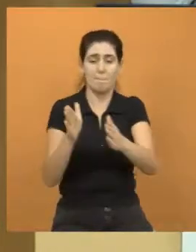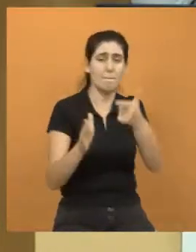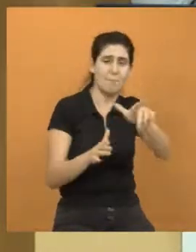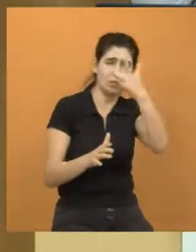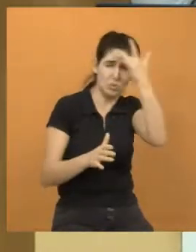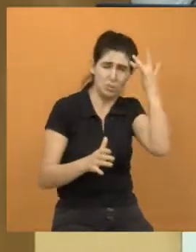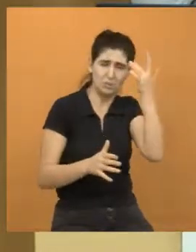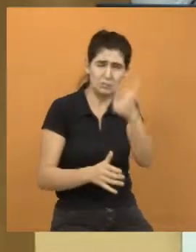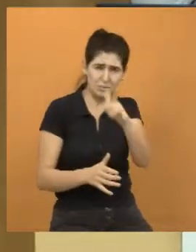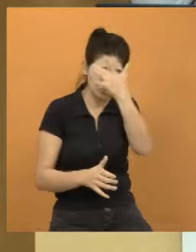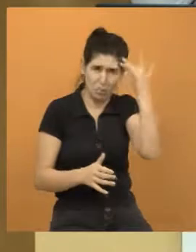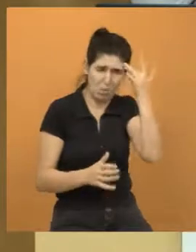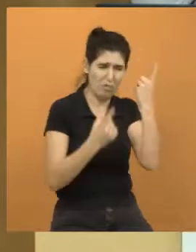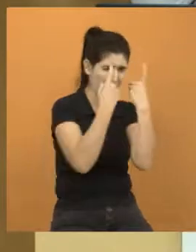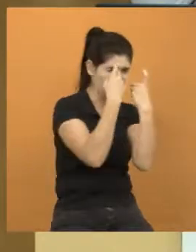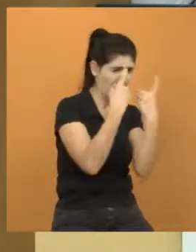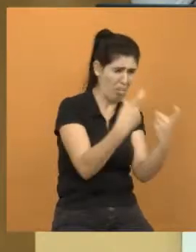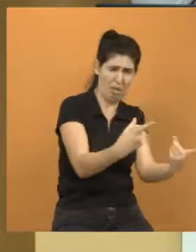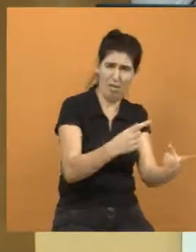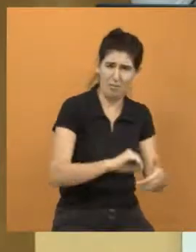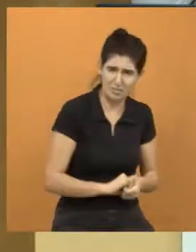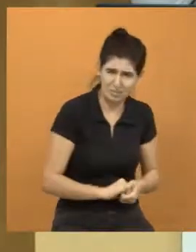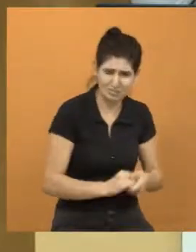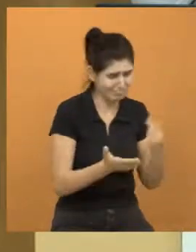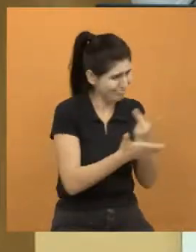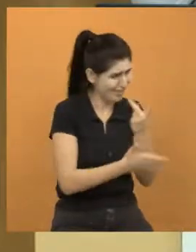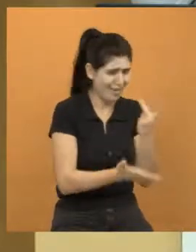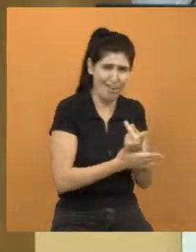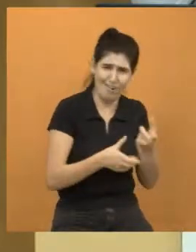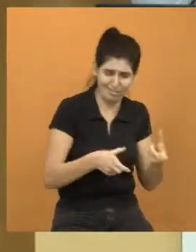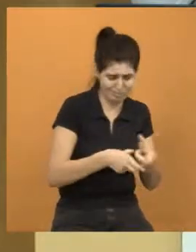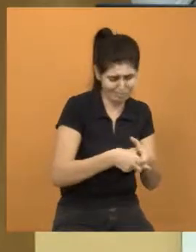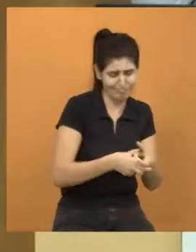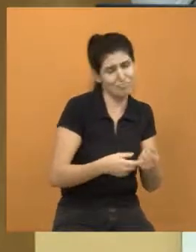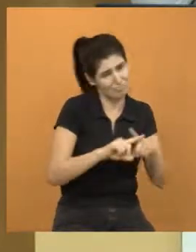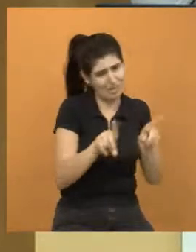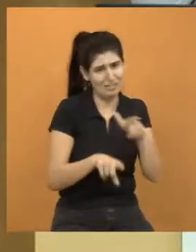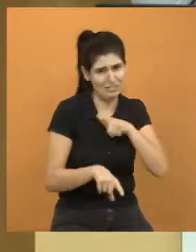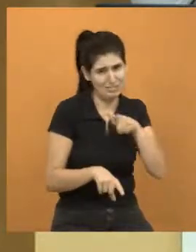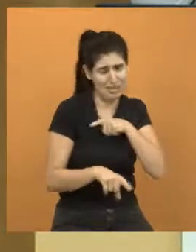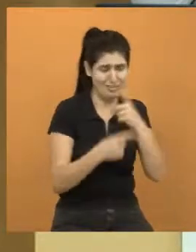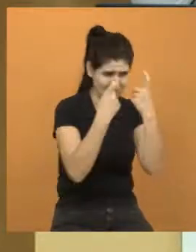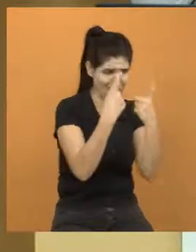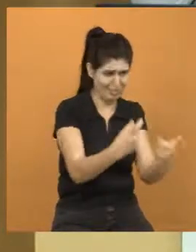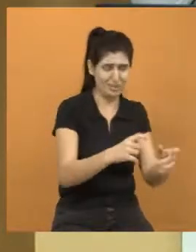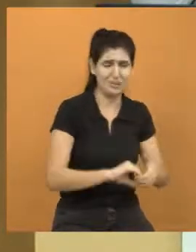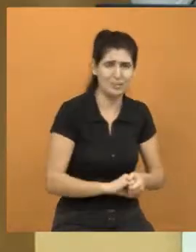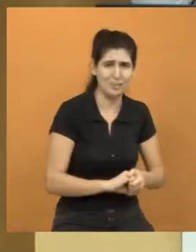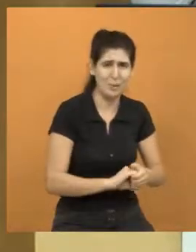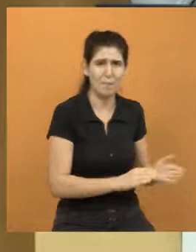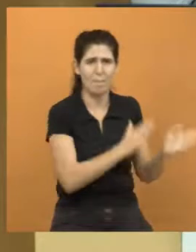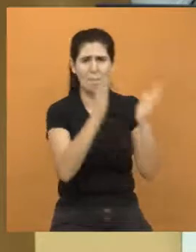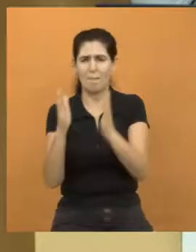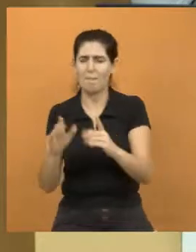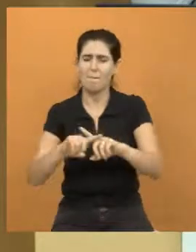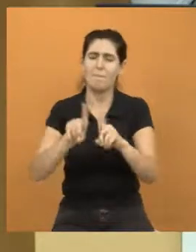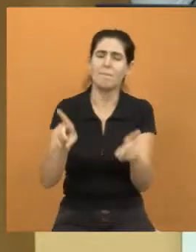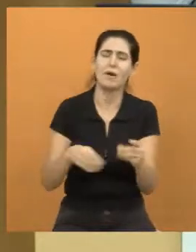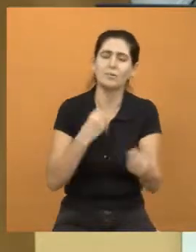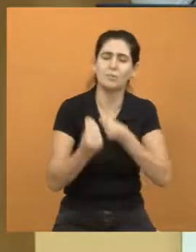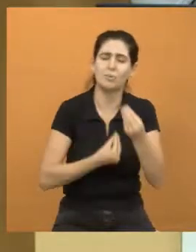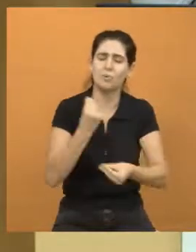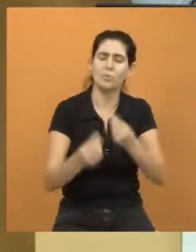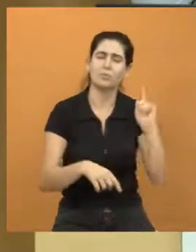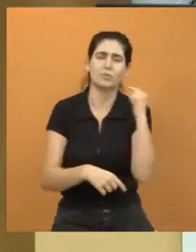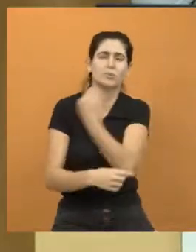eu chamo a atenção para nós brasileiros. O que nós fizemos para contribuir com essa queda? Porque nós sabemos que